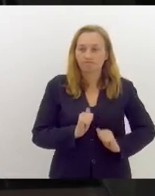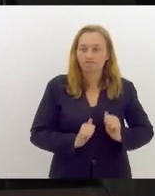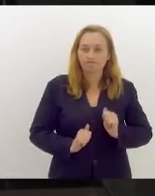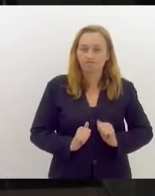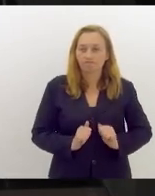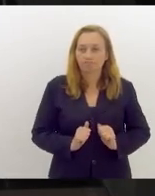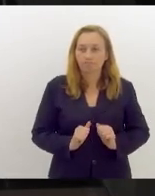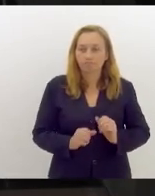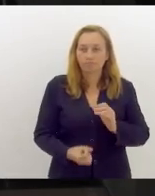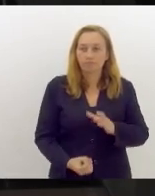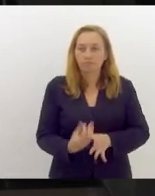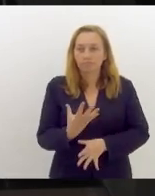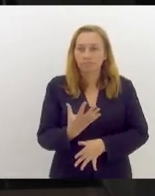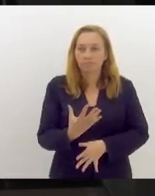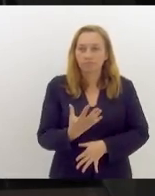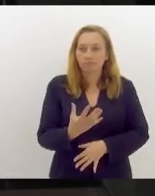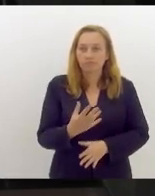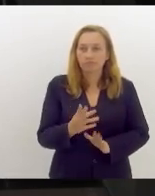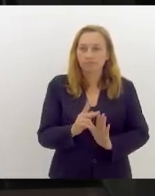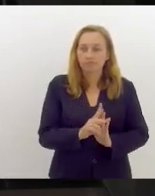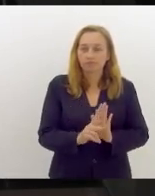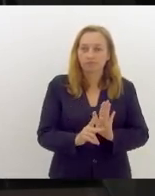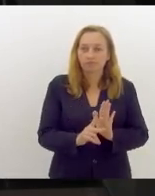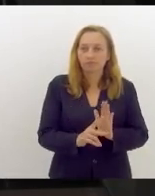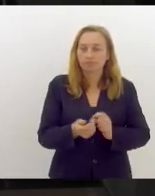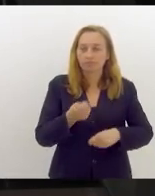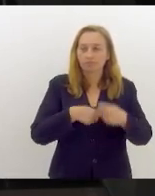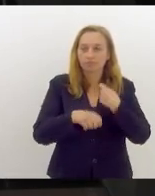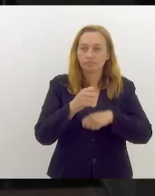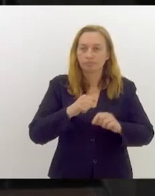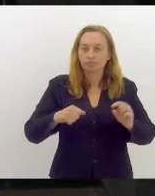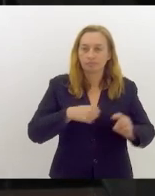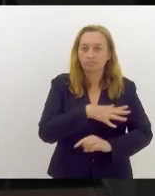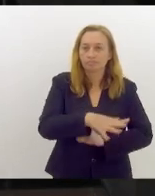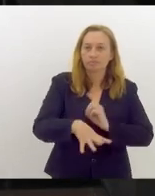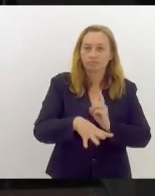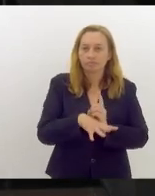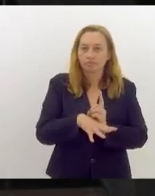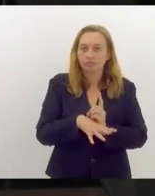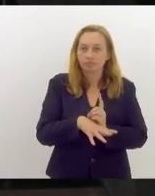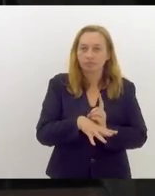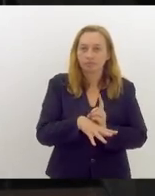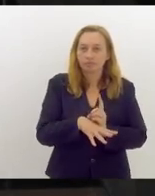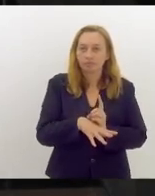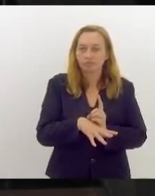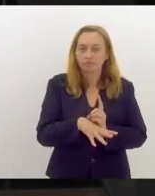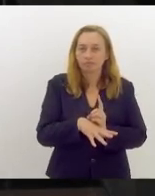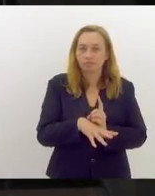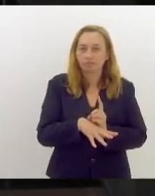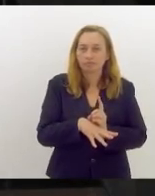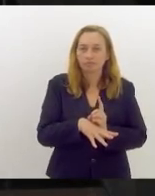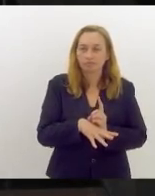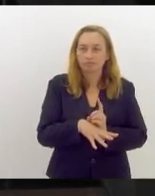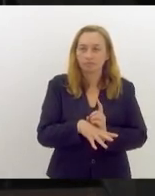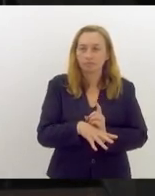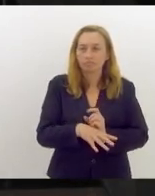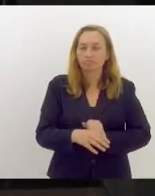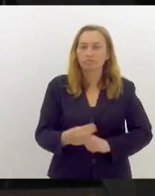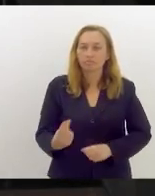construir um projeto econômico e social que priorize